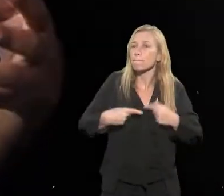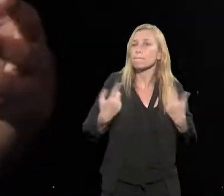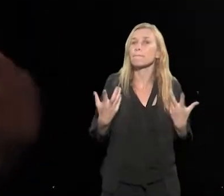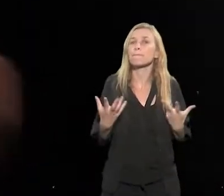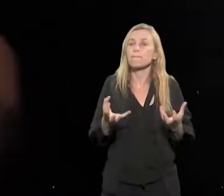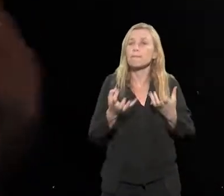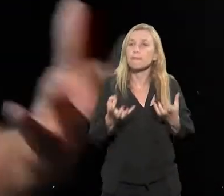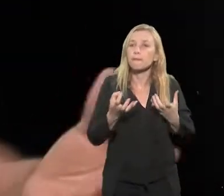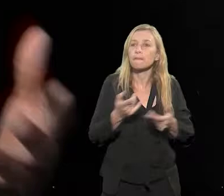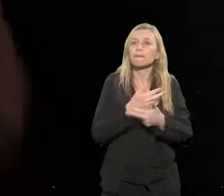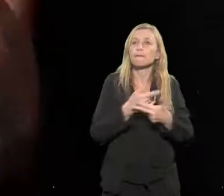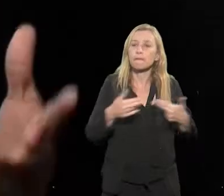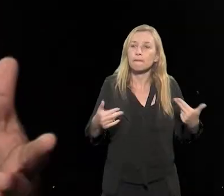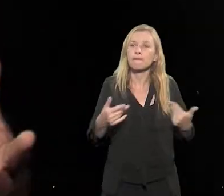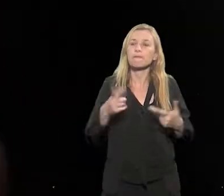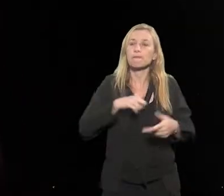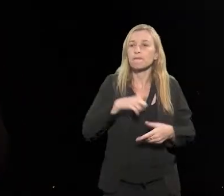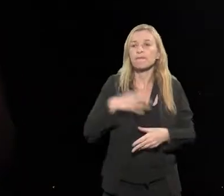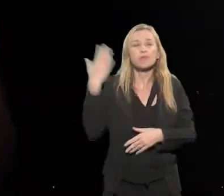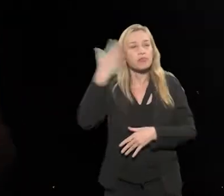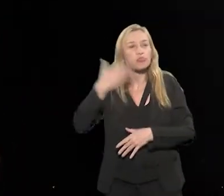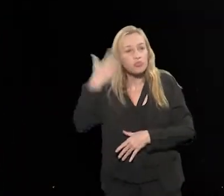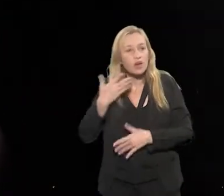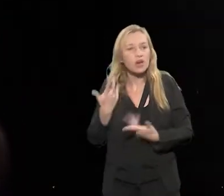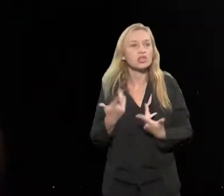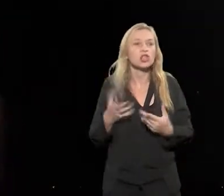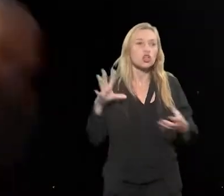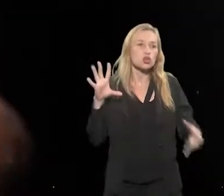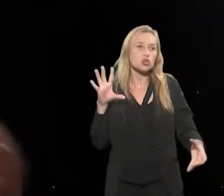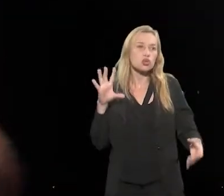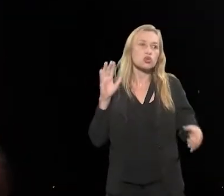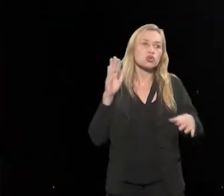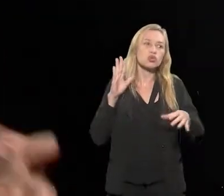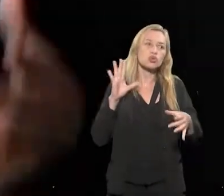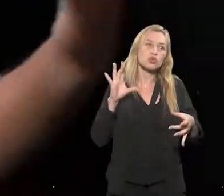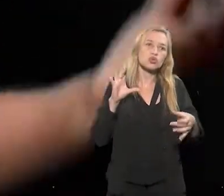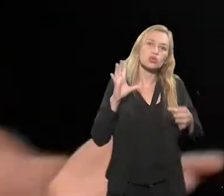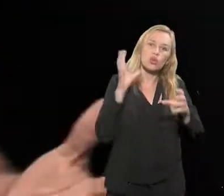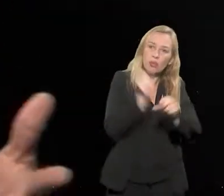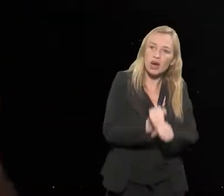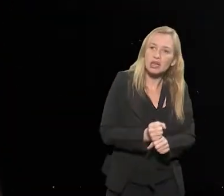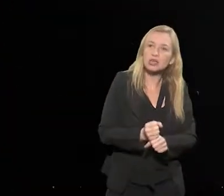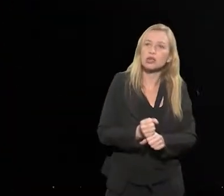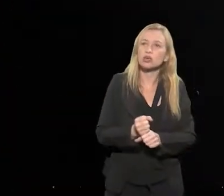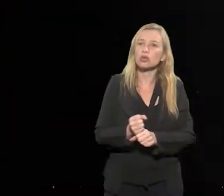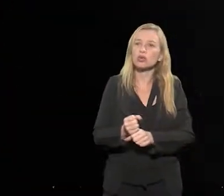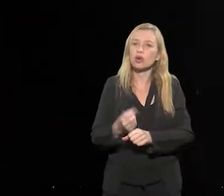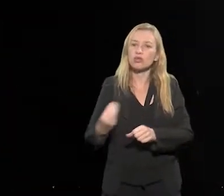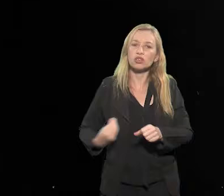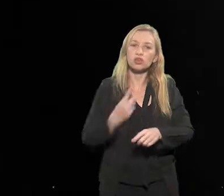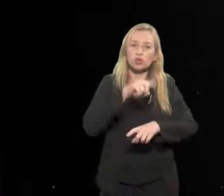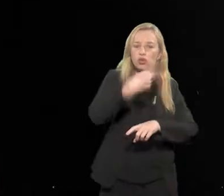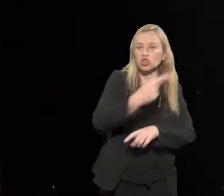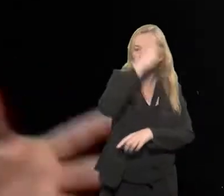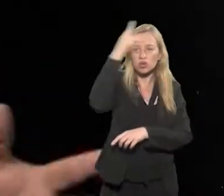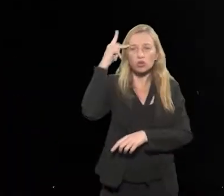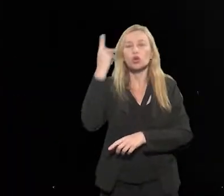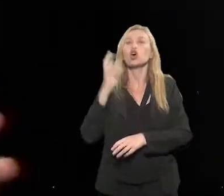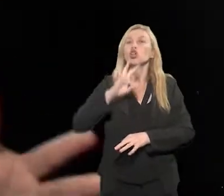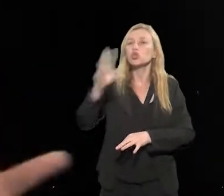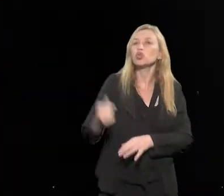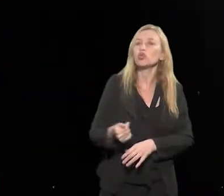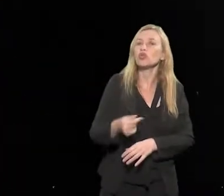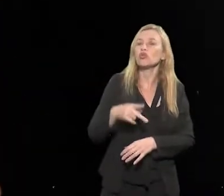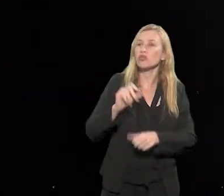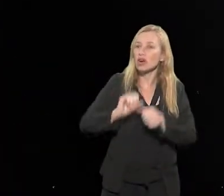política. Eu queria que as minhas coisas tivessem mensagem, que elas somassem com a trajetória de outras pessoas. Então, tudo que eu